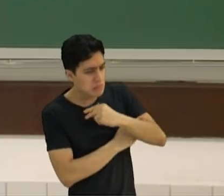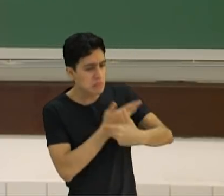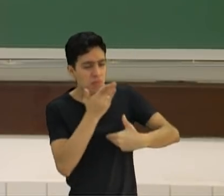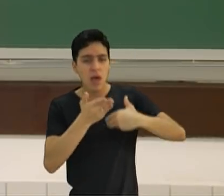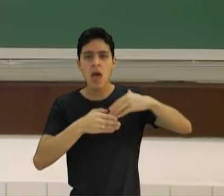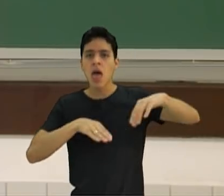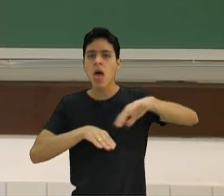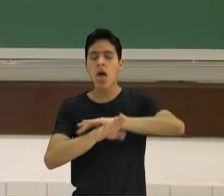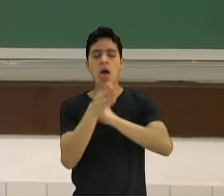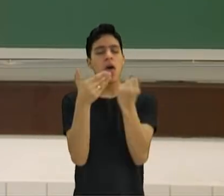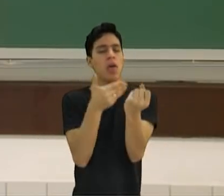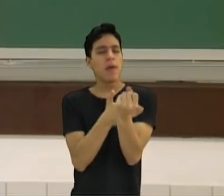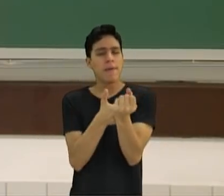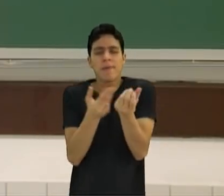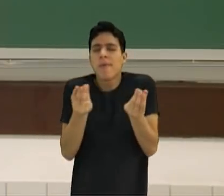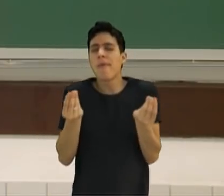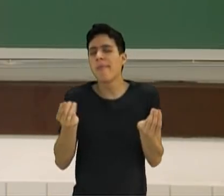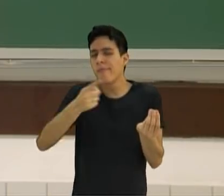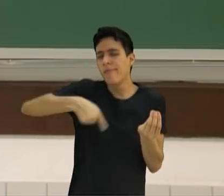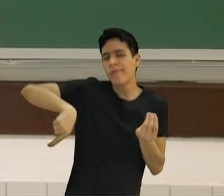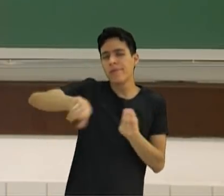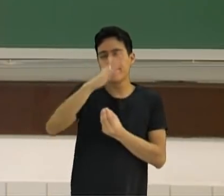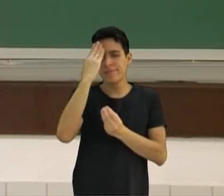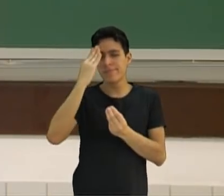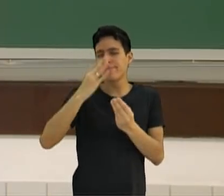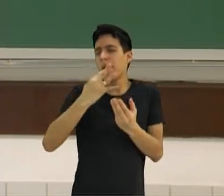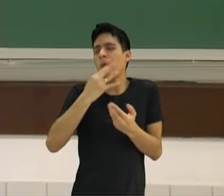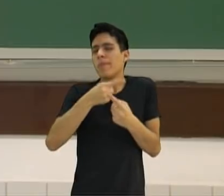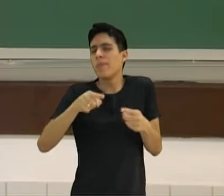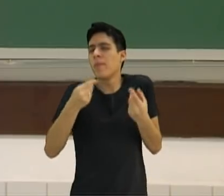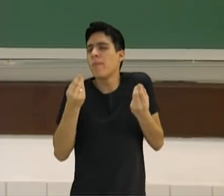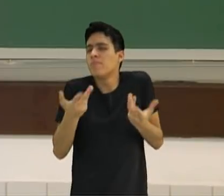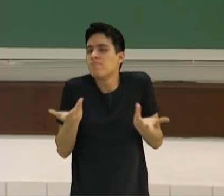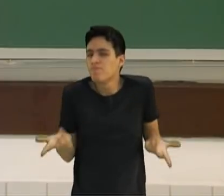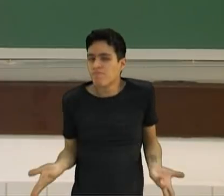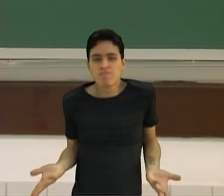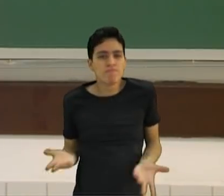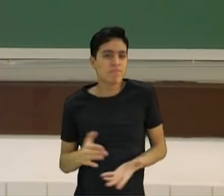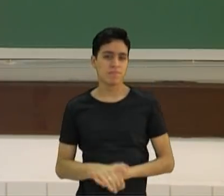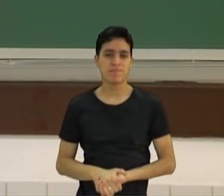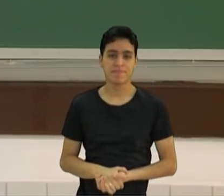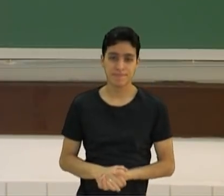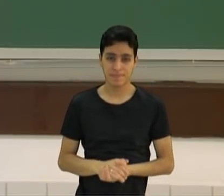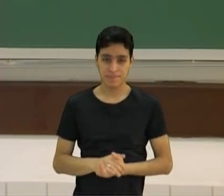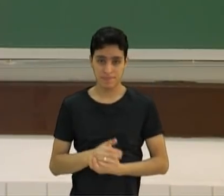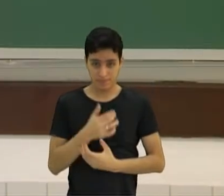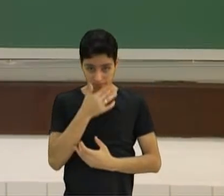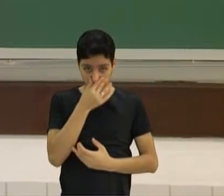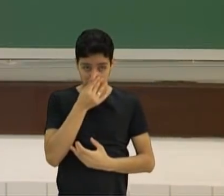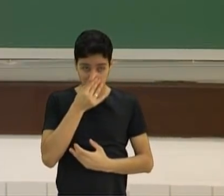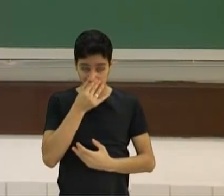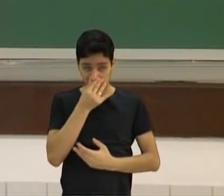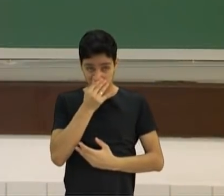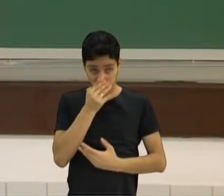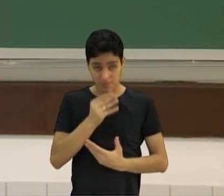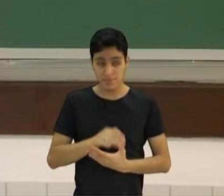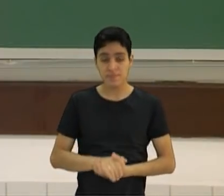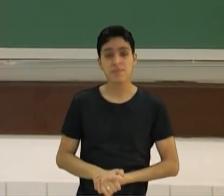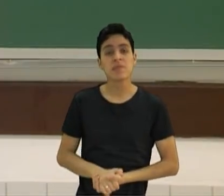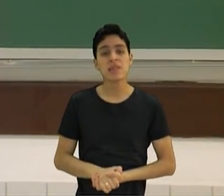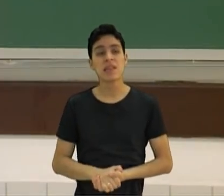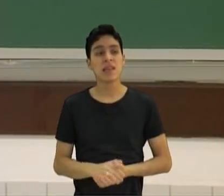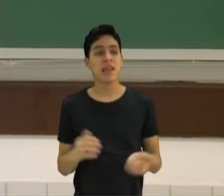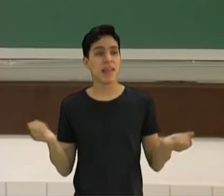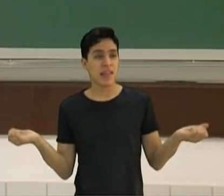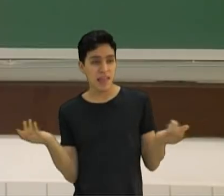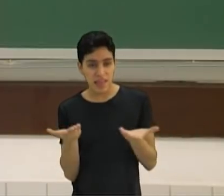você gosta ou que você sabe hoje? Pessoal,